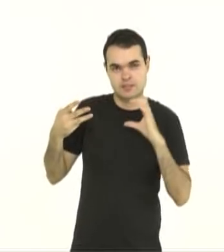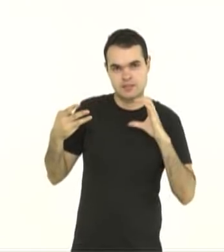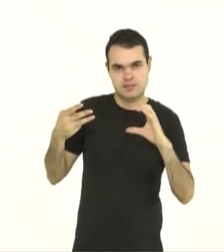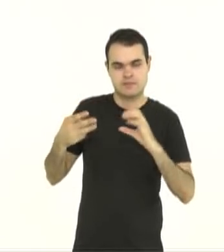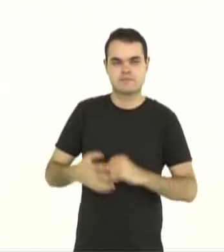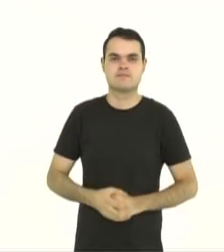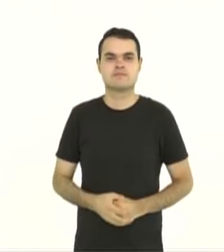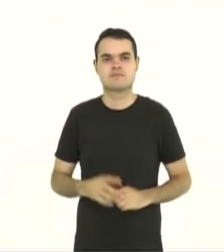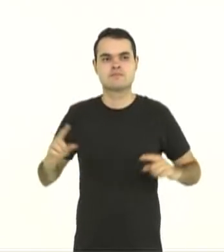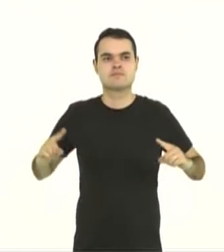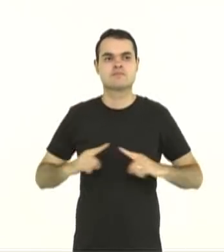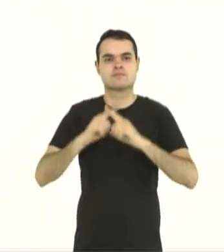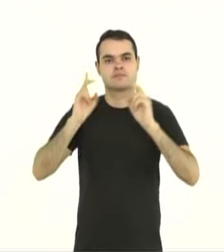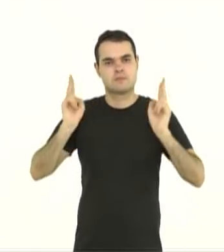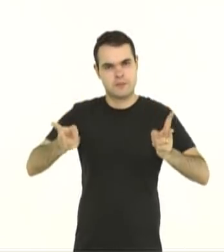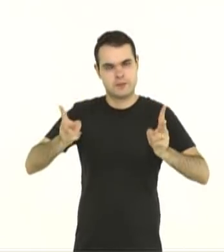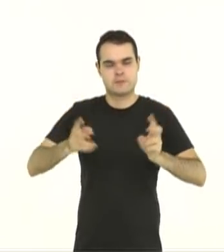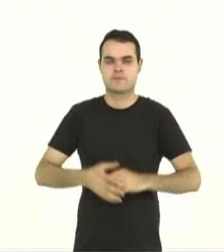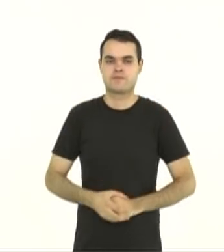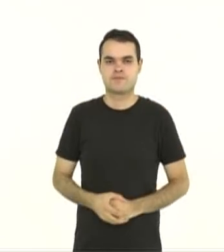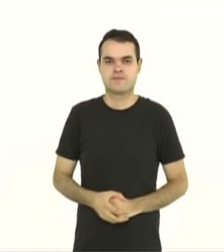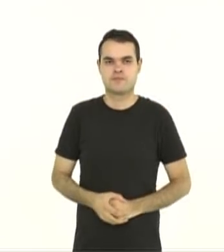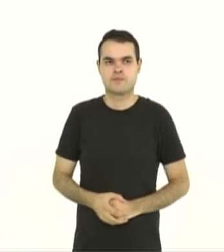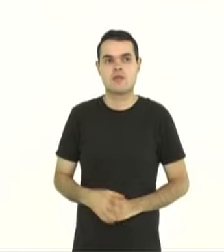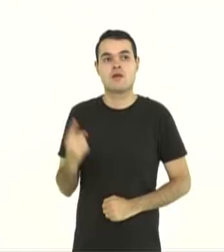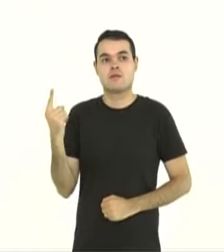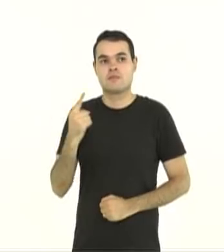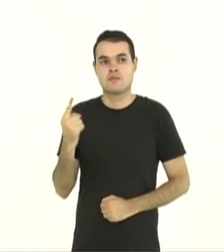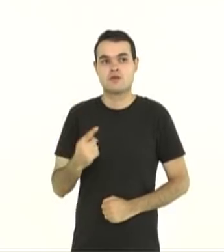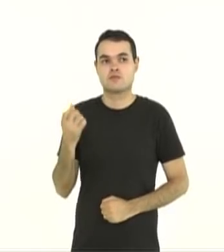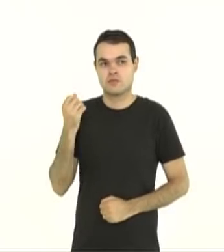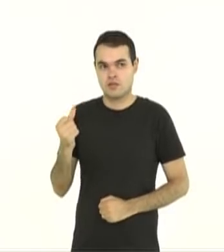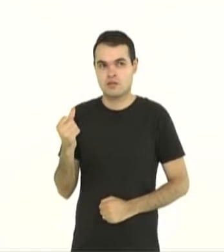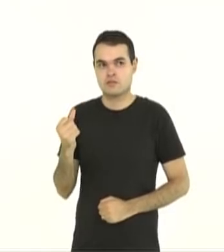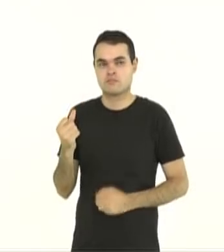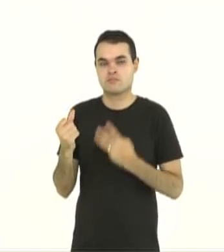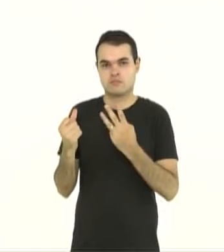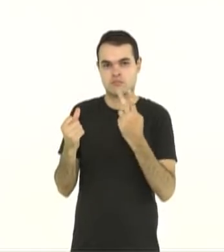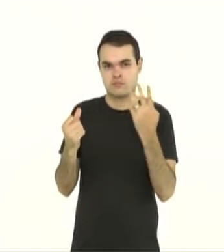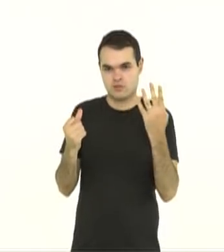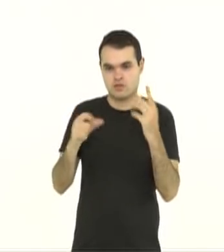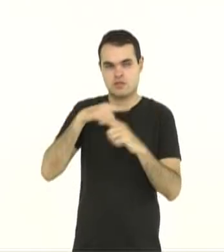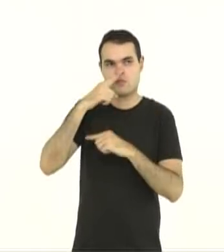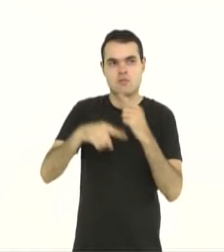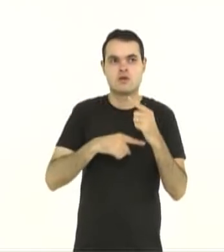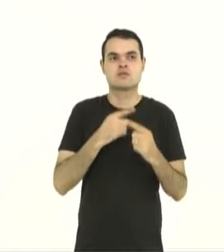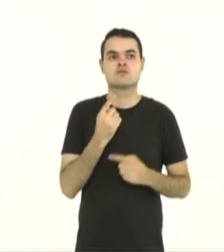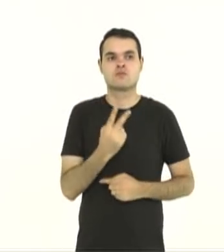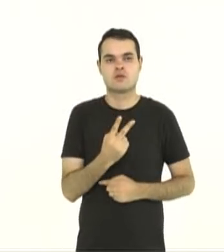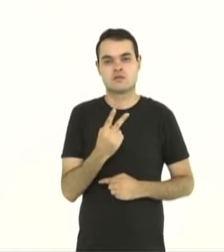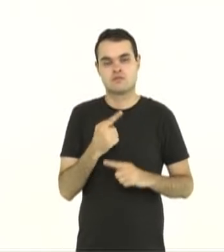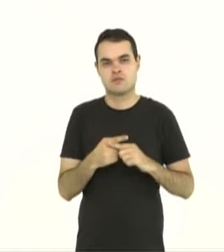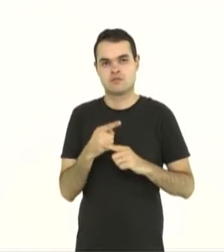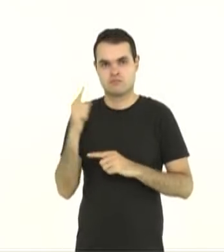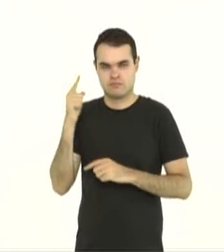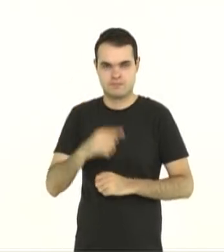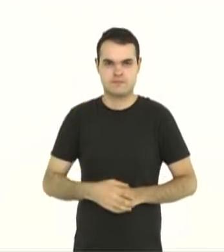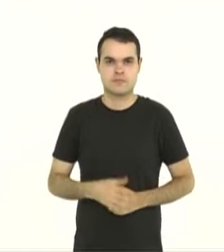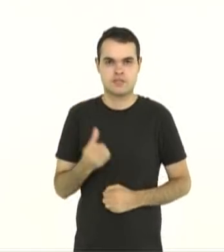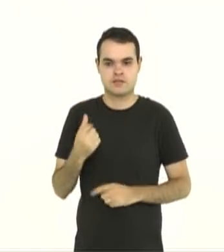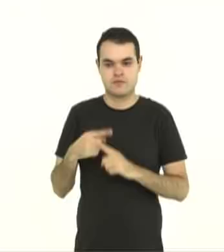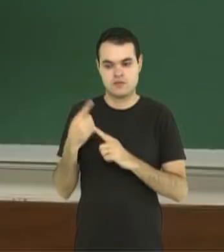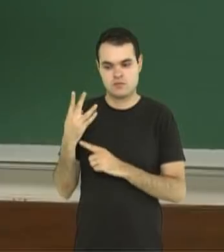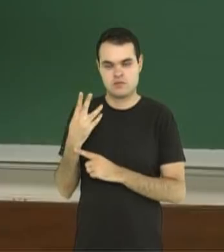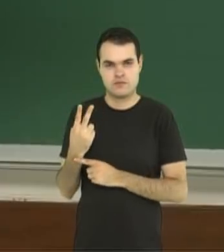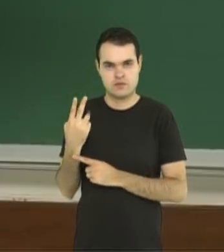C, multiplicação novamente. Só vou multiplicar primeiro por 6, o 324, depois por 2. 6 vezes 4,